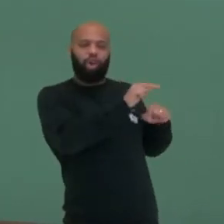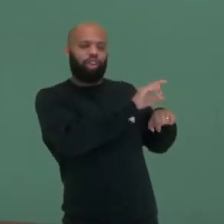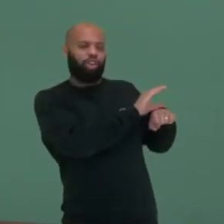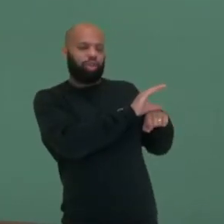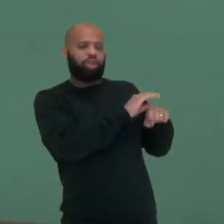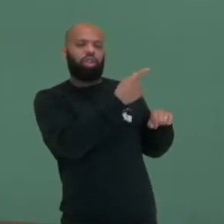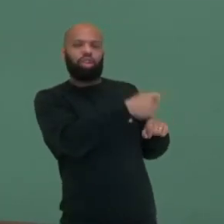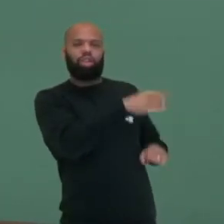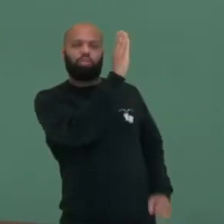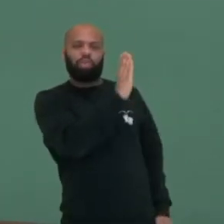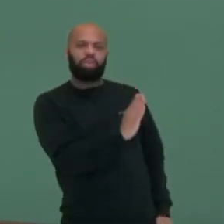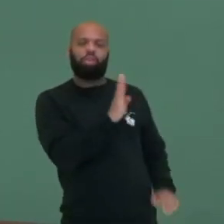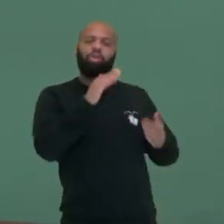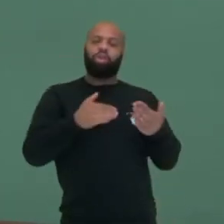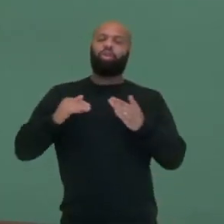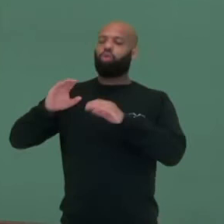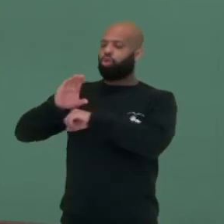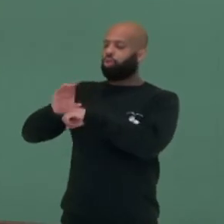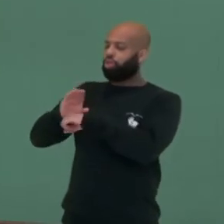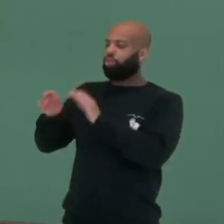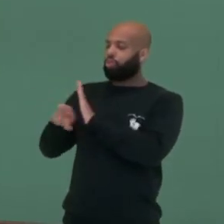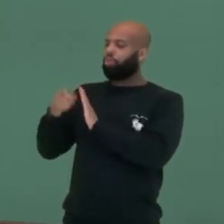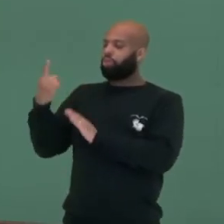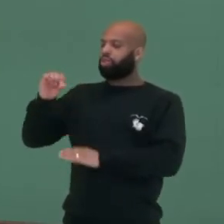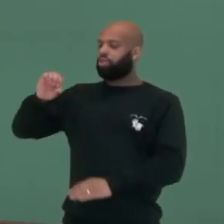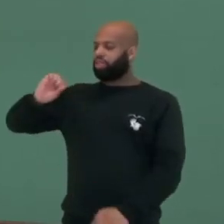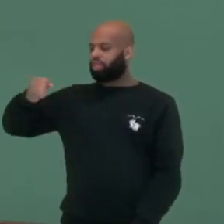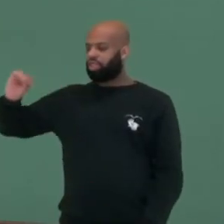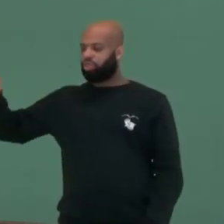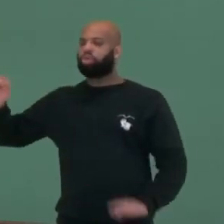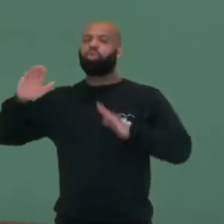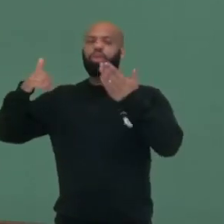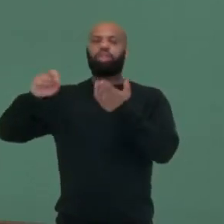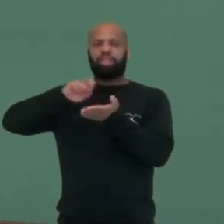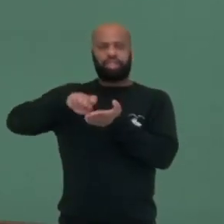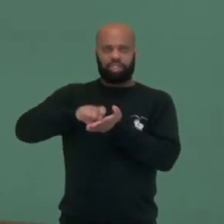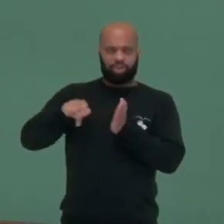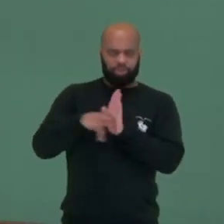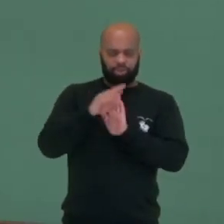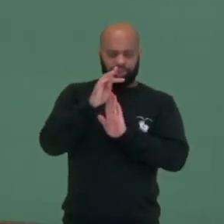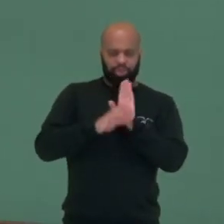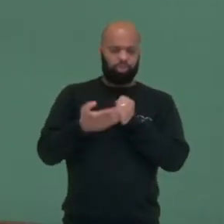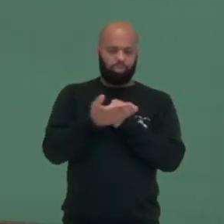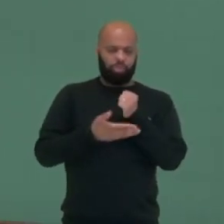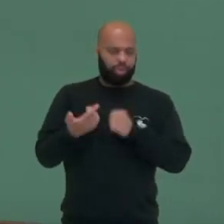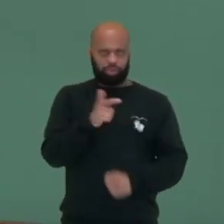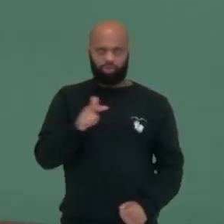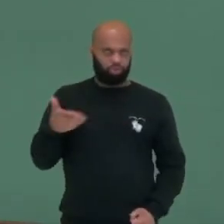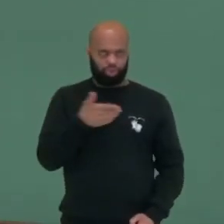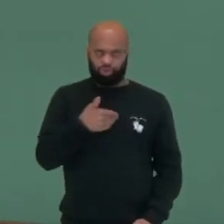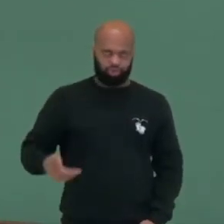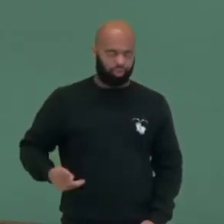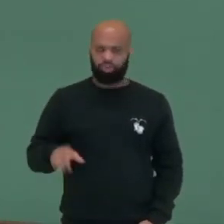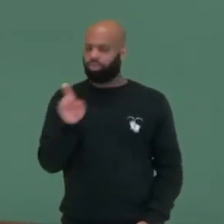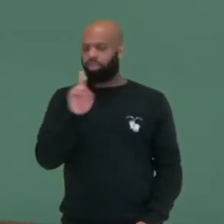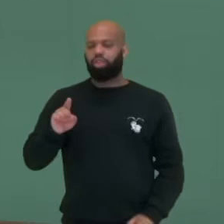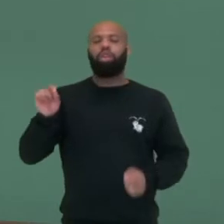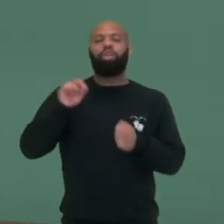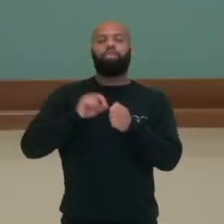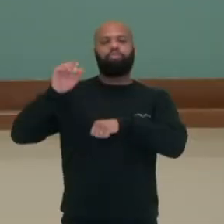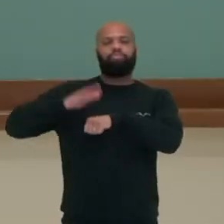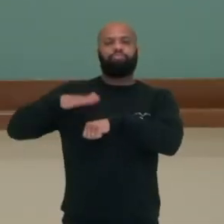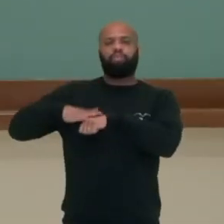constituições do Brasil, a Constituição de 88 não foi escrita a partir de um texto base enviado pelo governo, foi